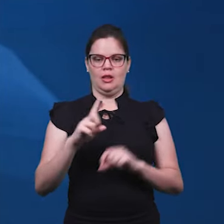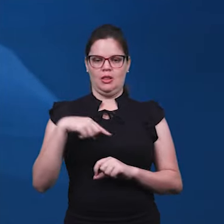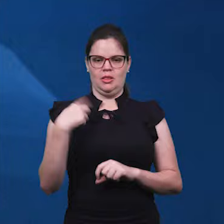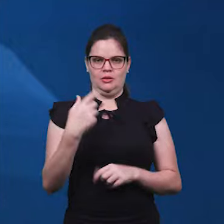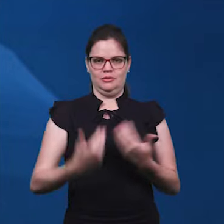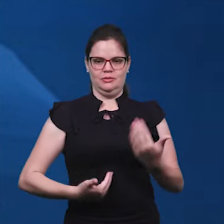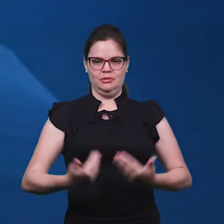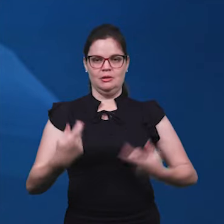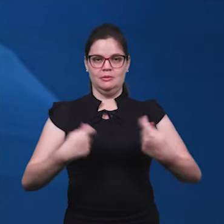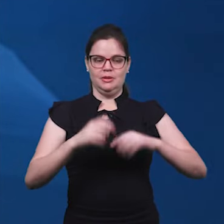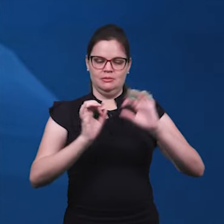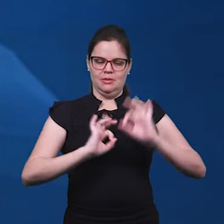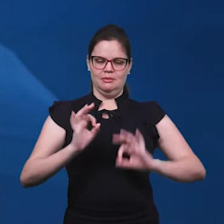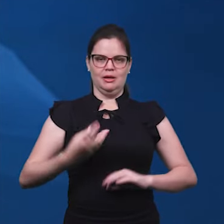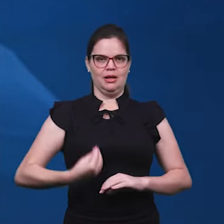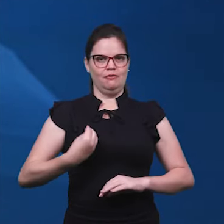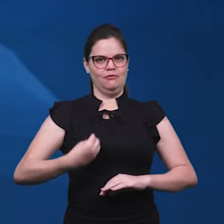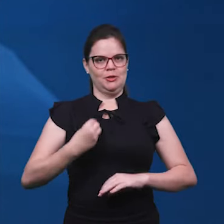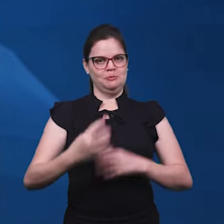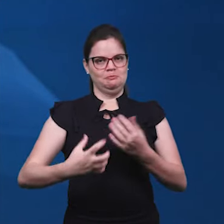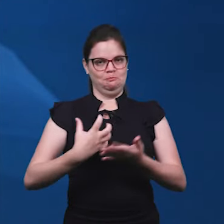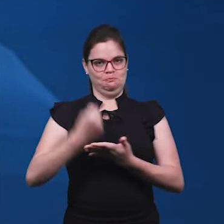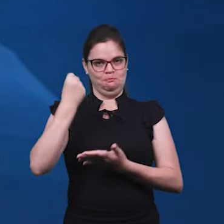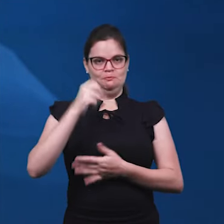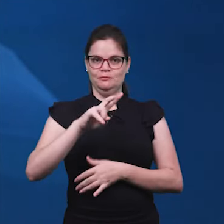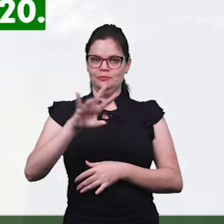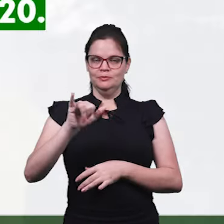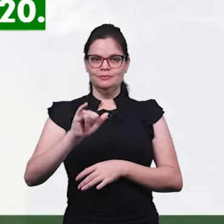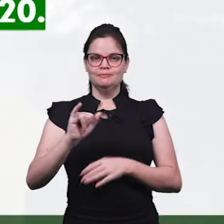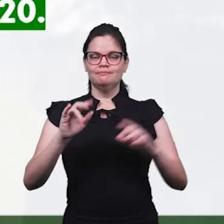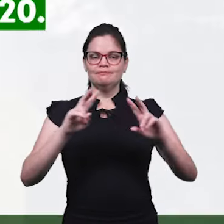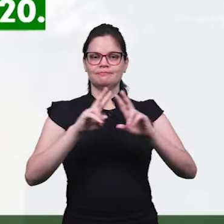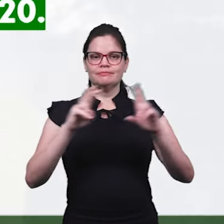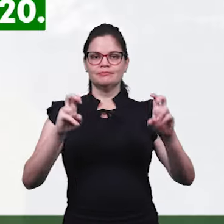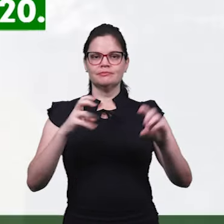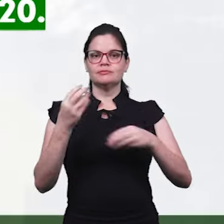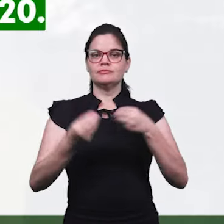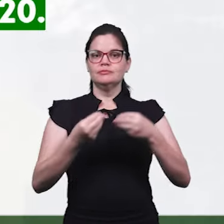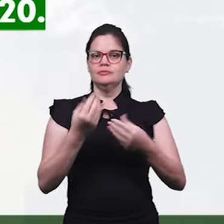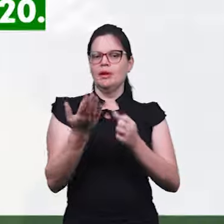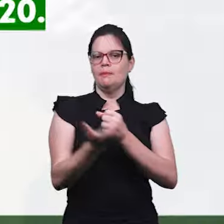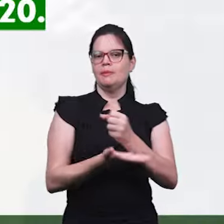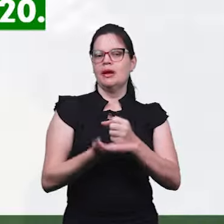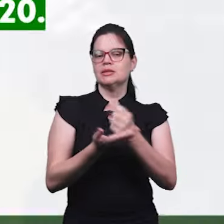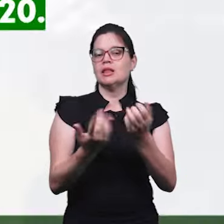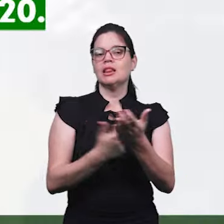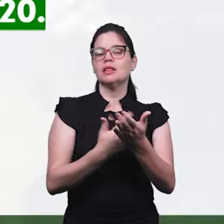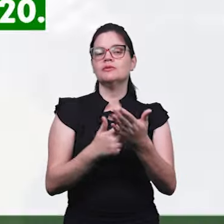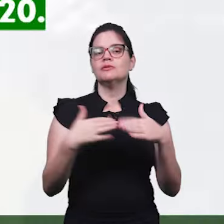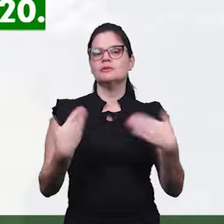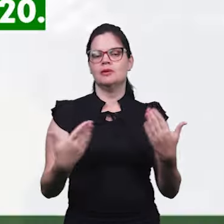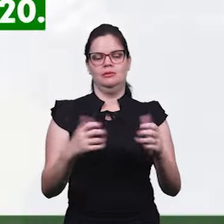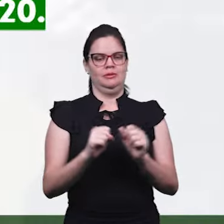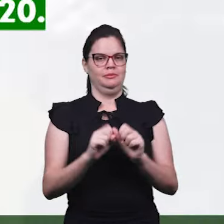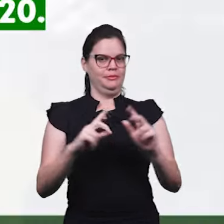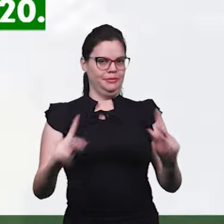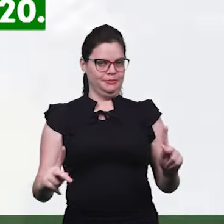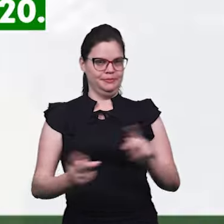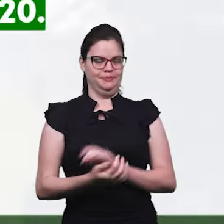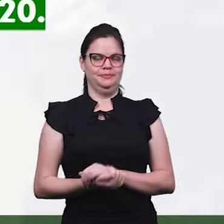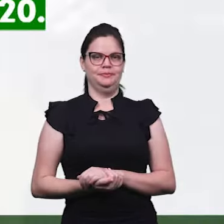O Preparo da Igreja para o Arrebatamento, e esse tema nós estamos estudando no livro de Apocalipse. A nossa